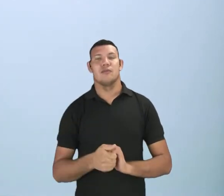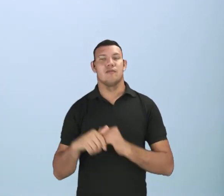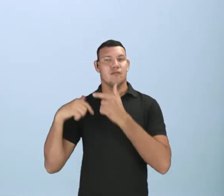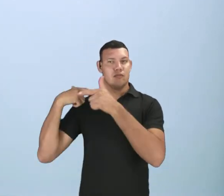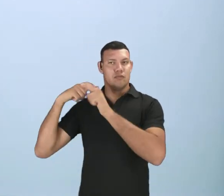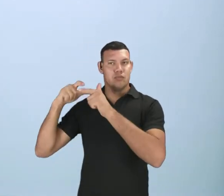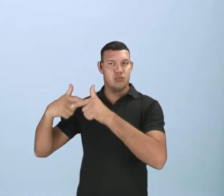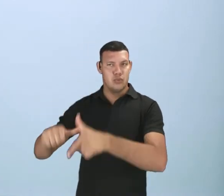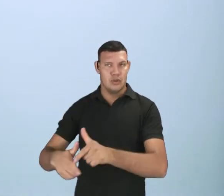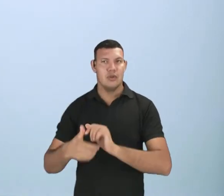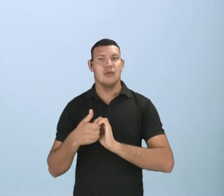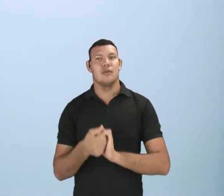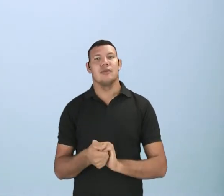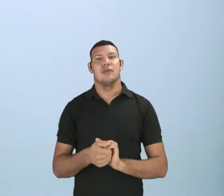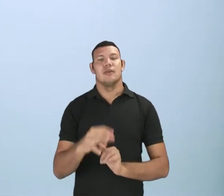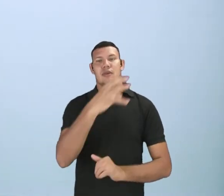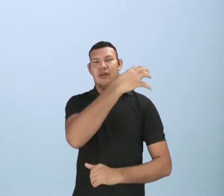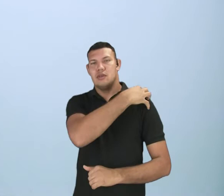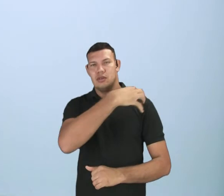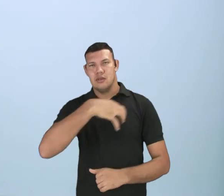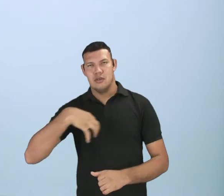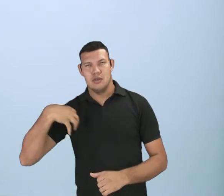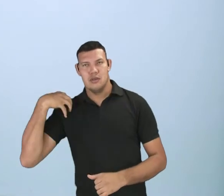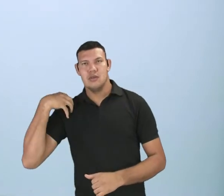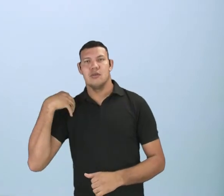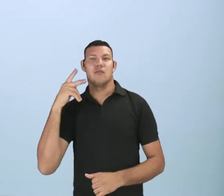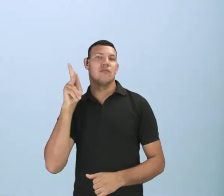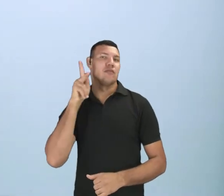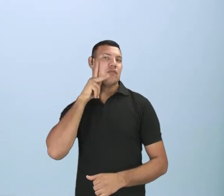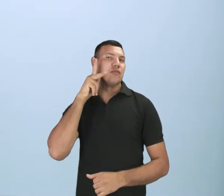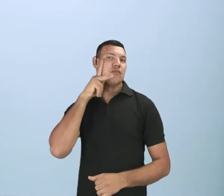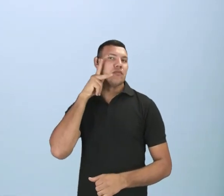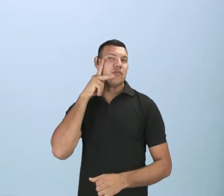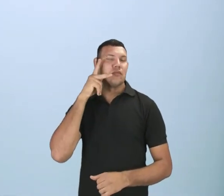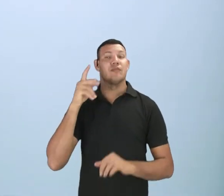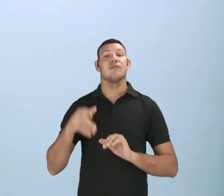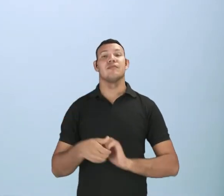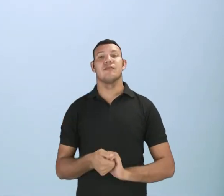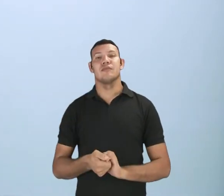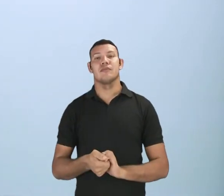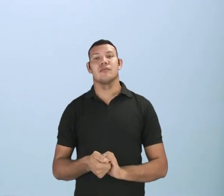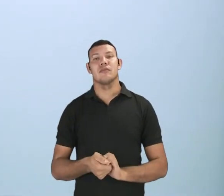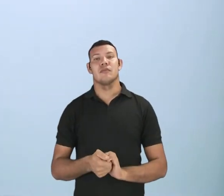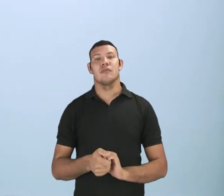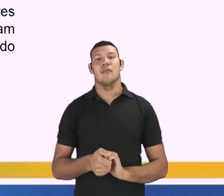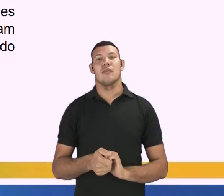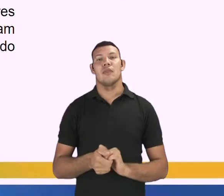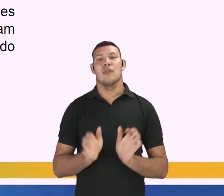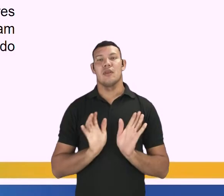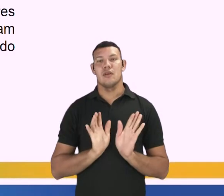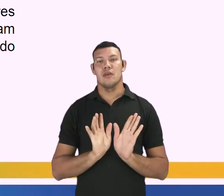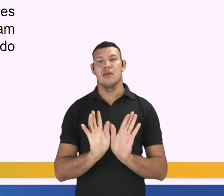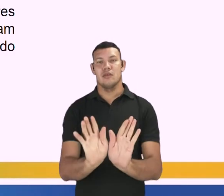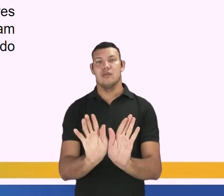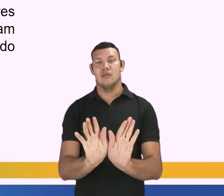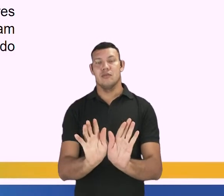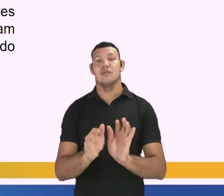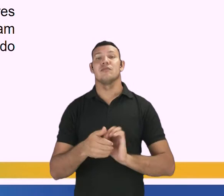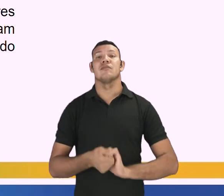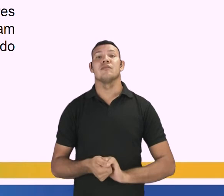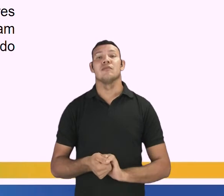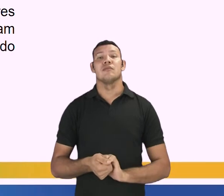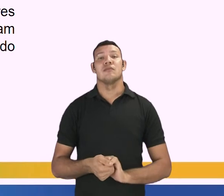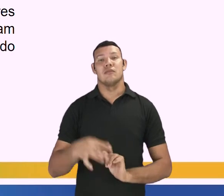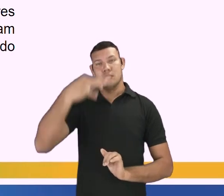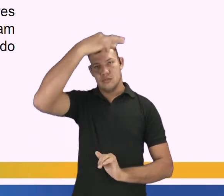na filosofia de Aristóteles e Platão, né? Depois nós temos Tomás de Agostinho e Santo Agostinho, que